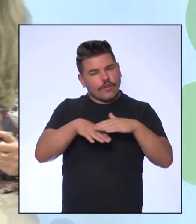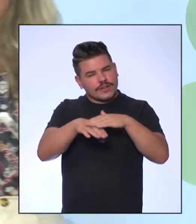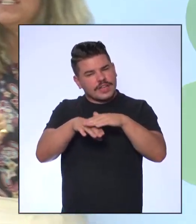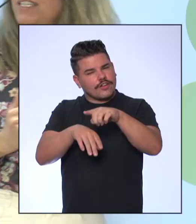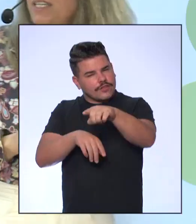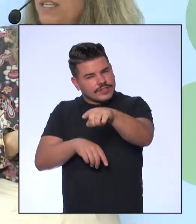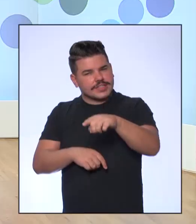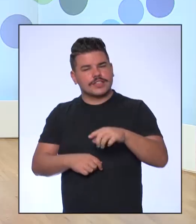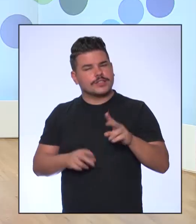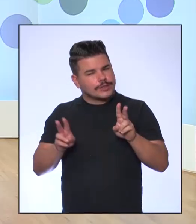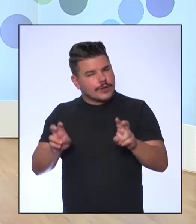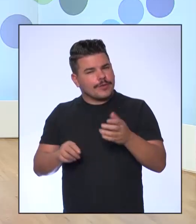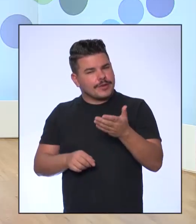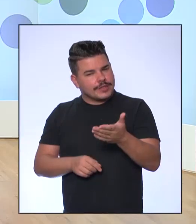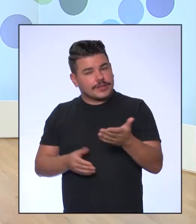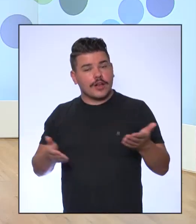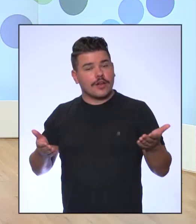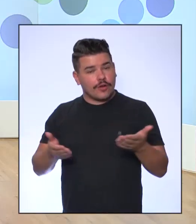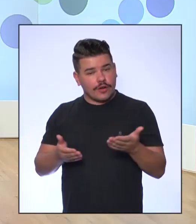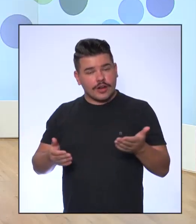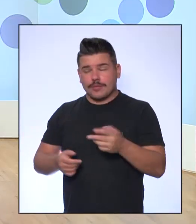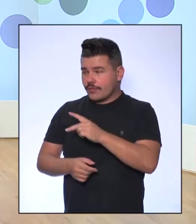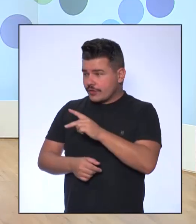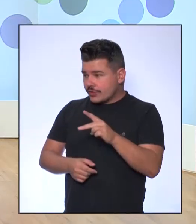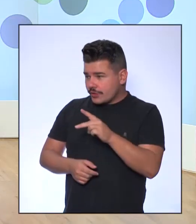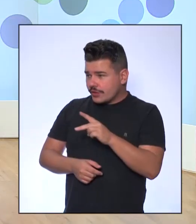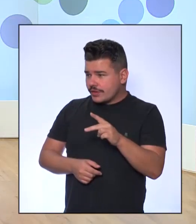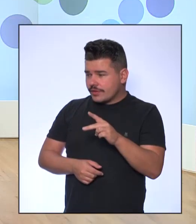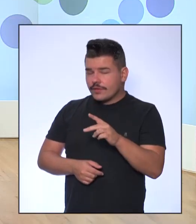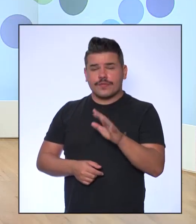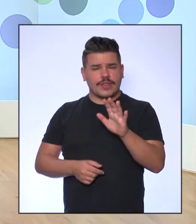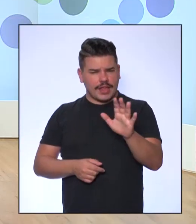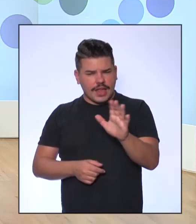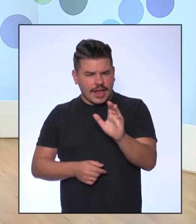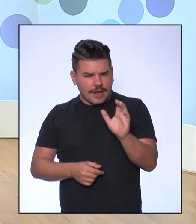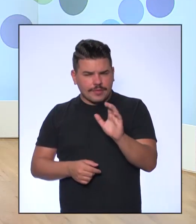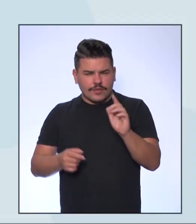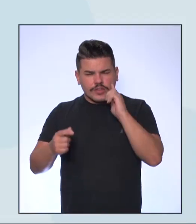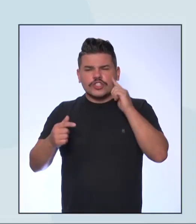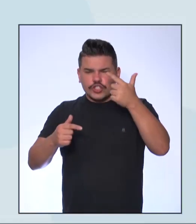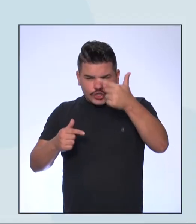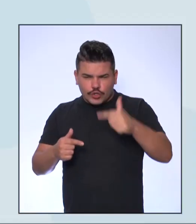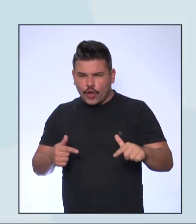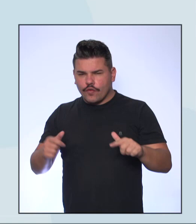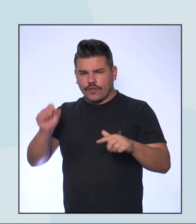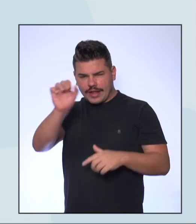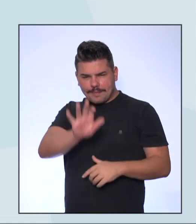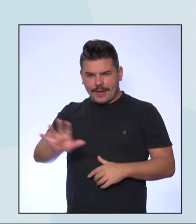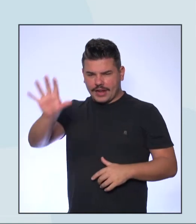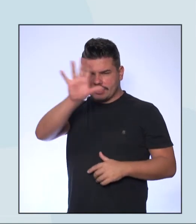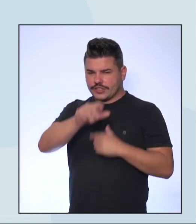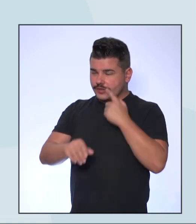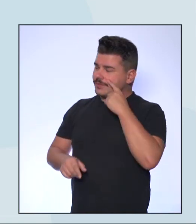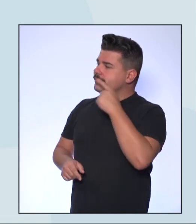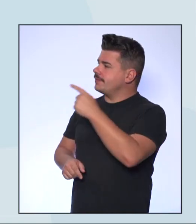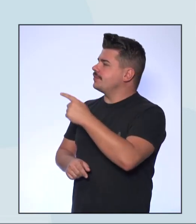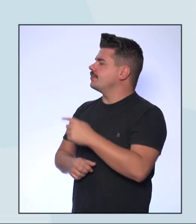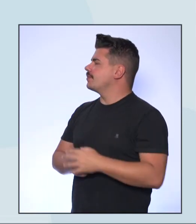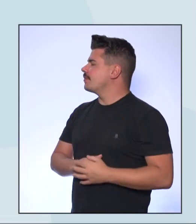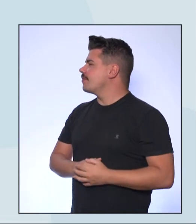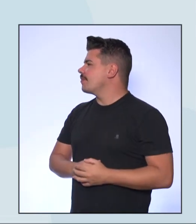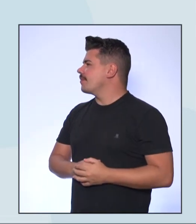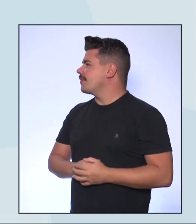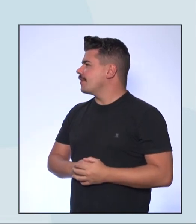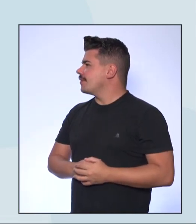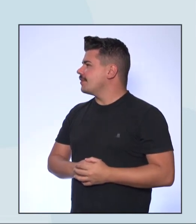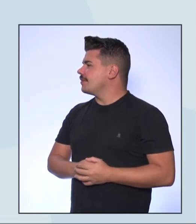inicialmente. E, professor, teve alguma interação aí? Vamos colocar a figura novamente. Isso. Tá? Para que o pessoal